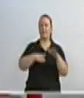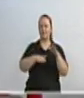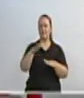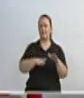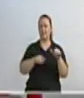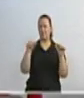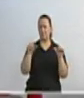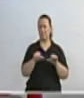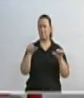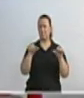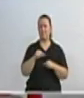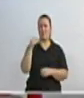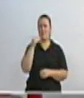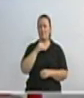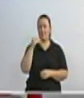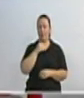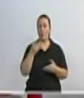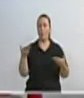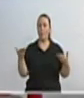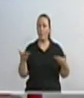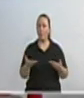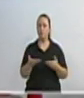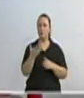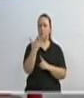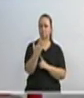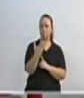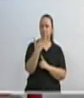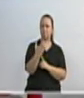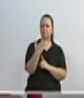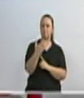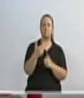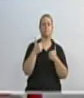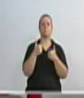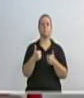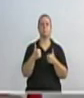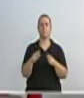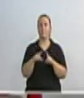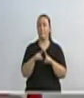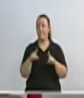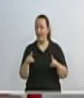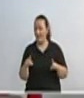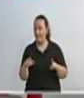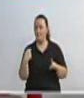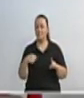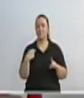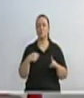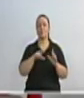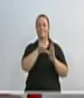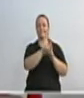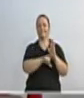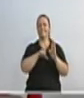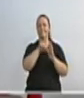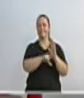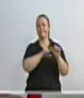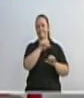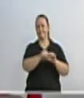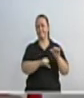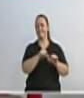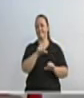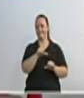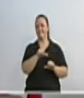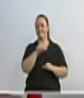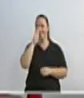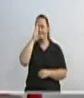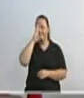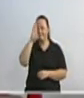hoje todos esses bairros foram agraciados com essas antenas, mas tivemos que fazer, Caminha, modificações na legislação municipal, principalmente